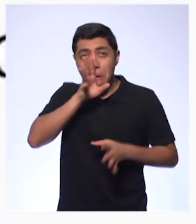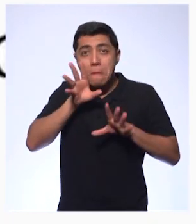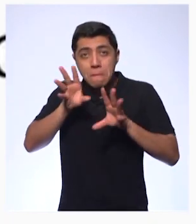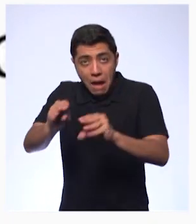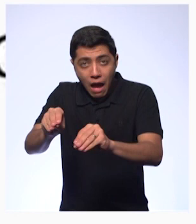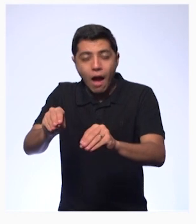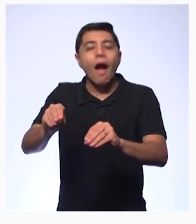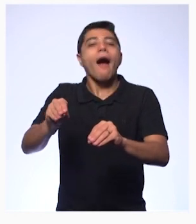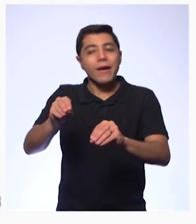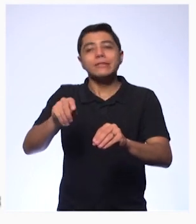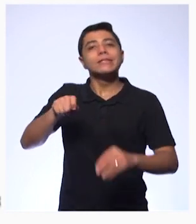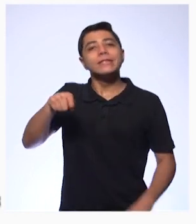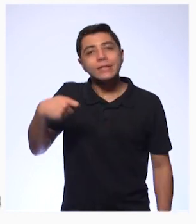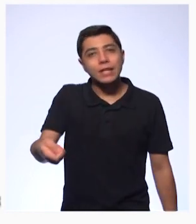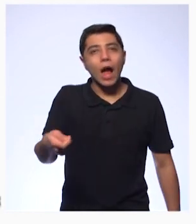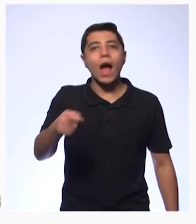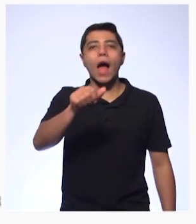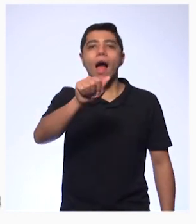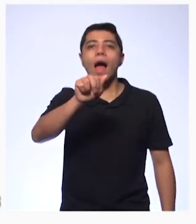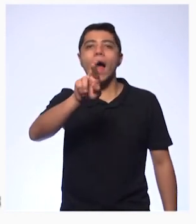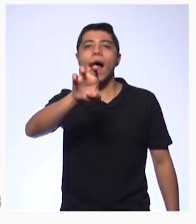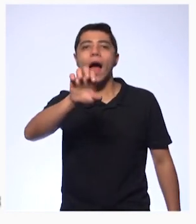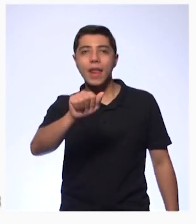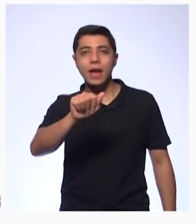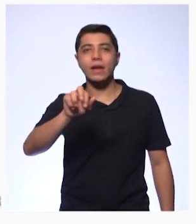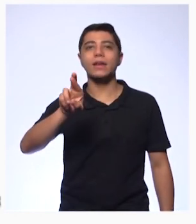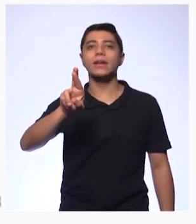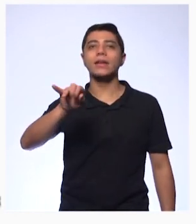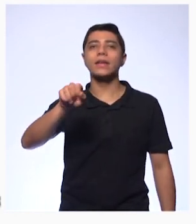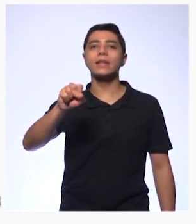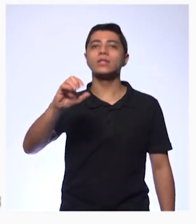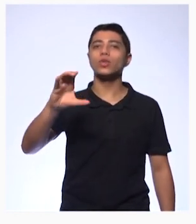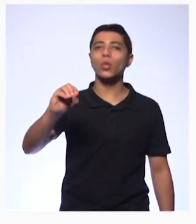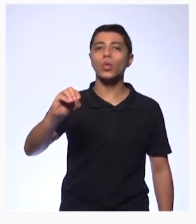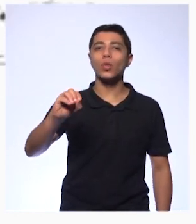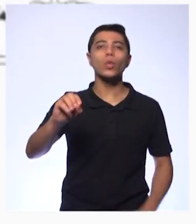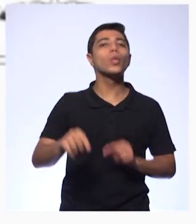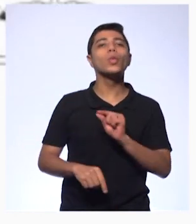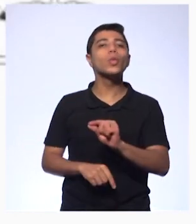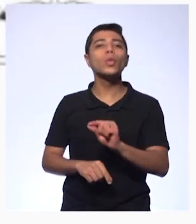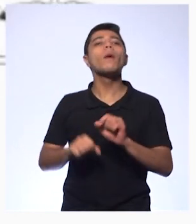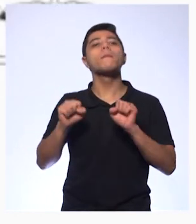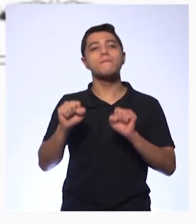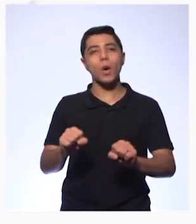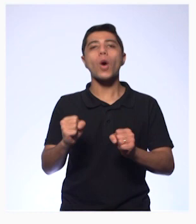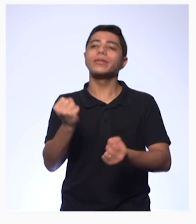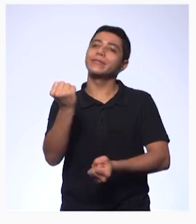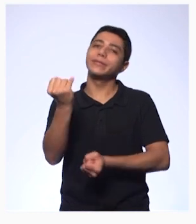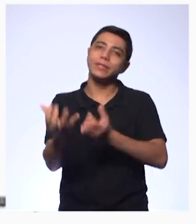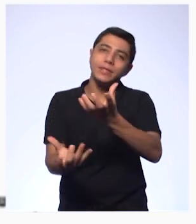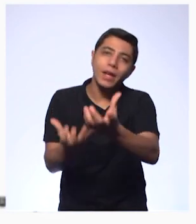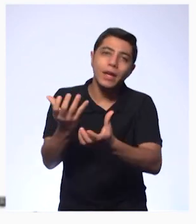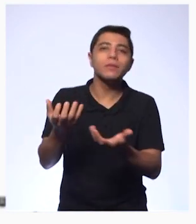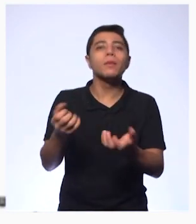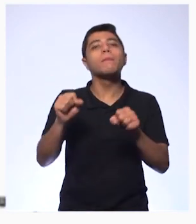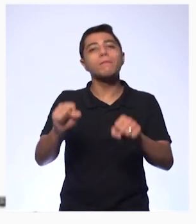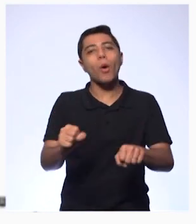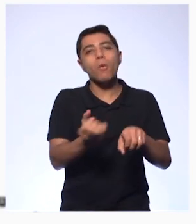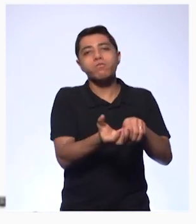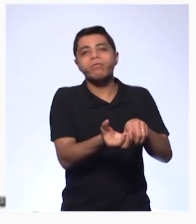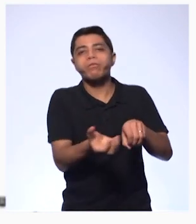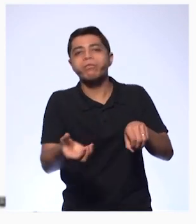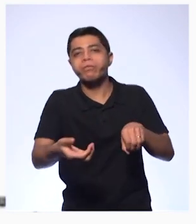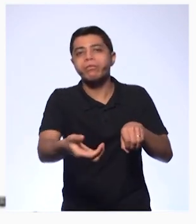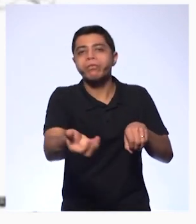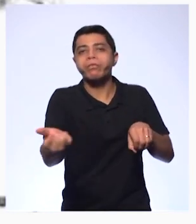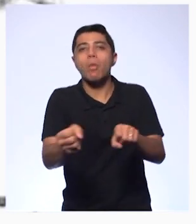uma área de risco? É uma área que pode ser afetada por processos induzidos como incêndios e rompimentos de tubulação e/ou naturais,